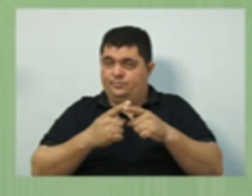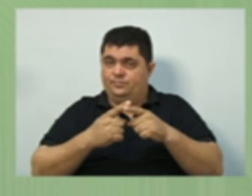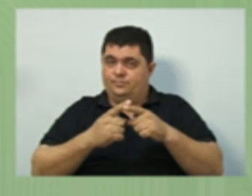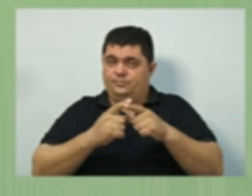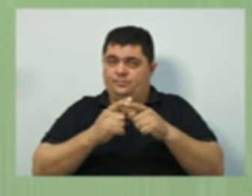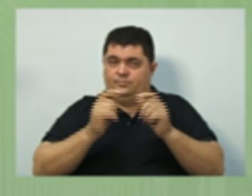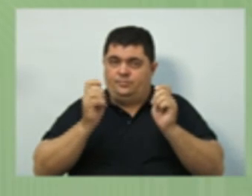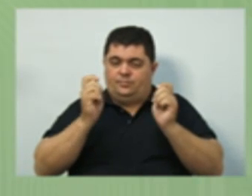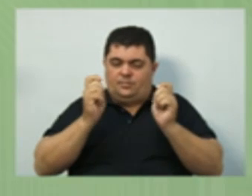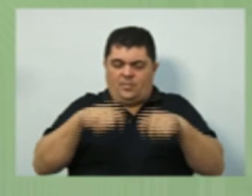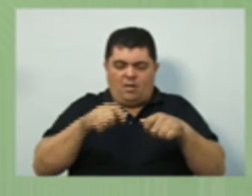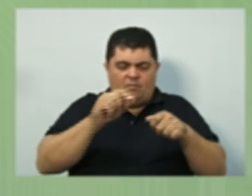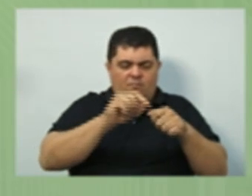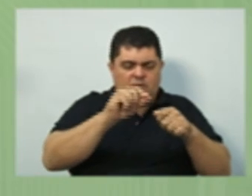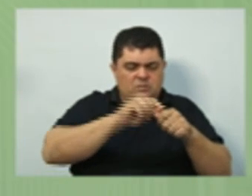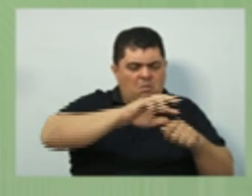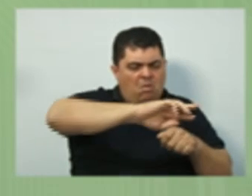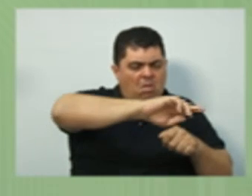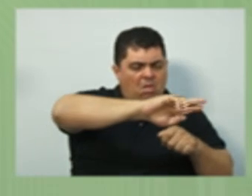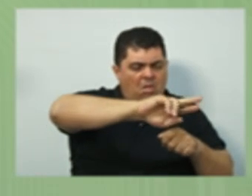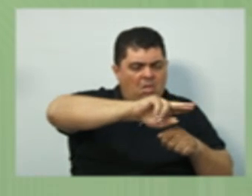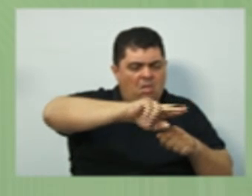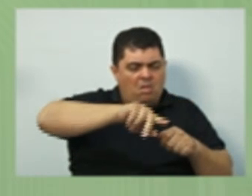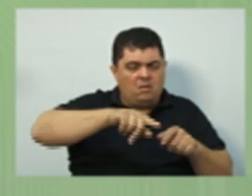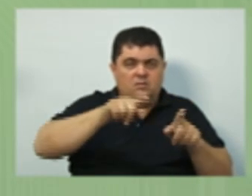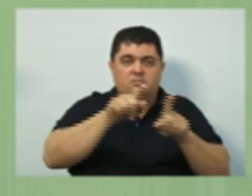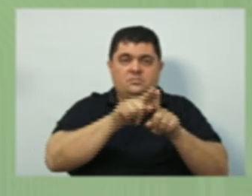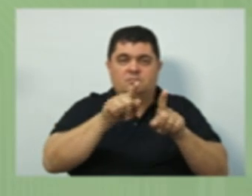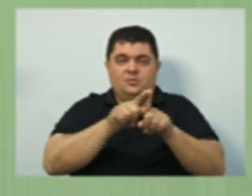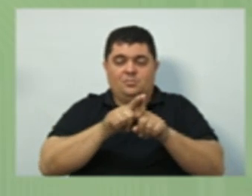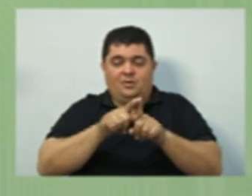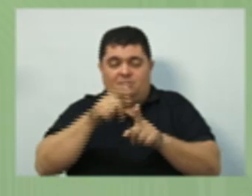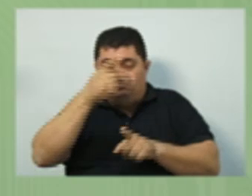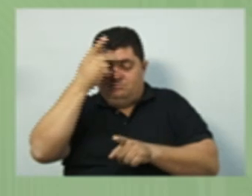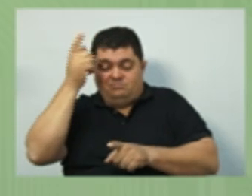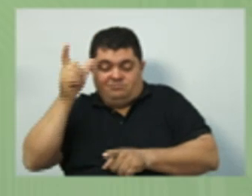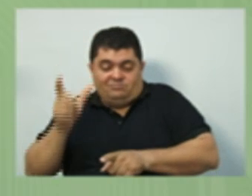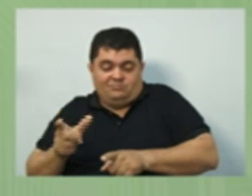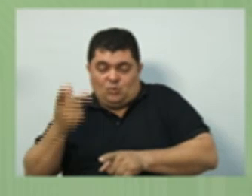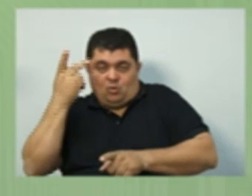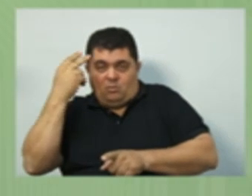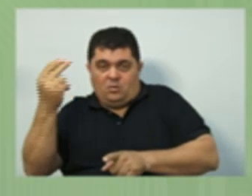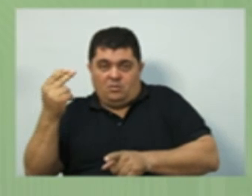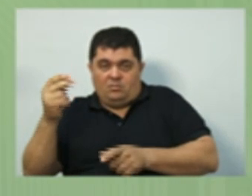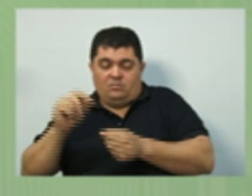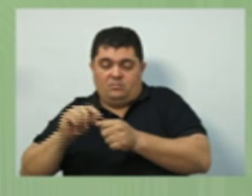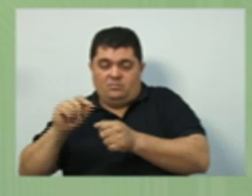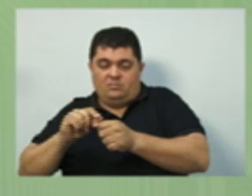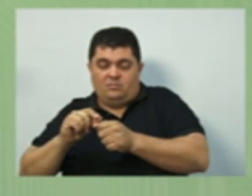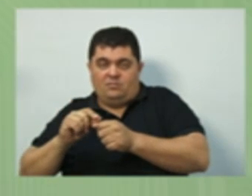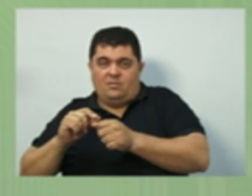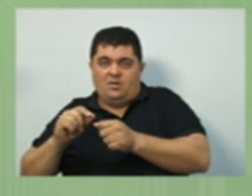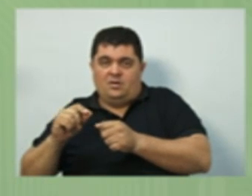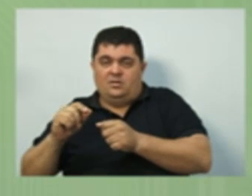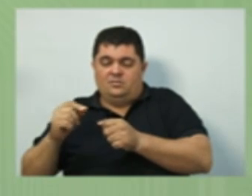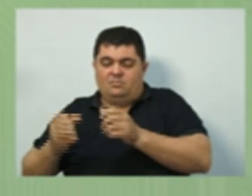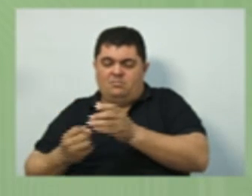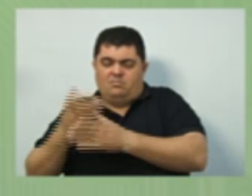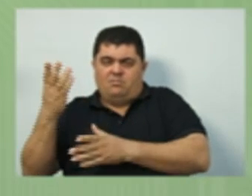que produz coisas, torna-se humano, constrói a própria